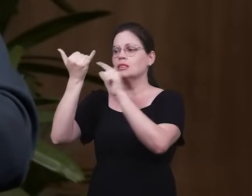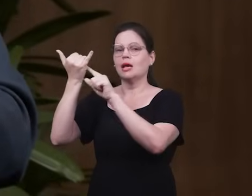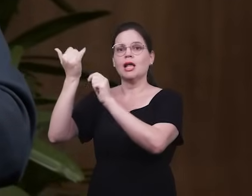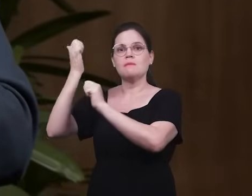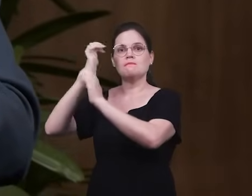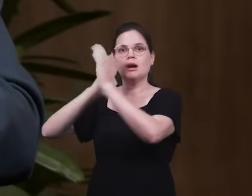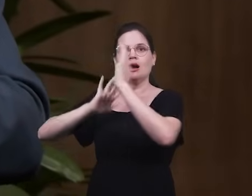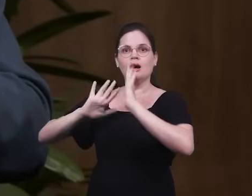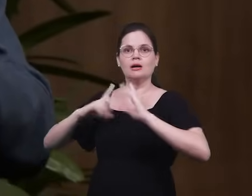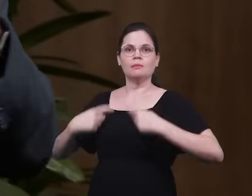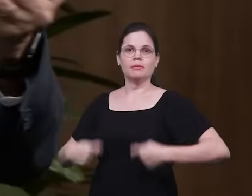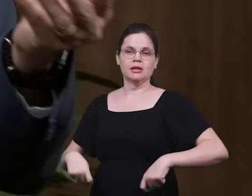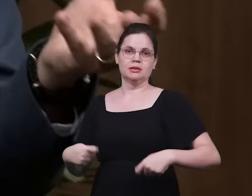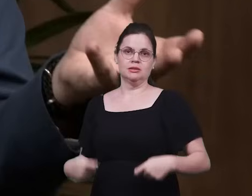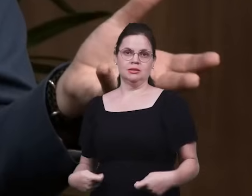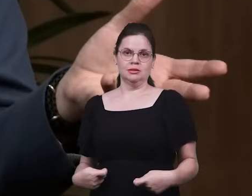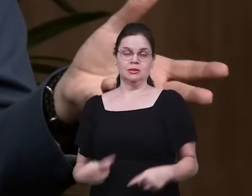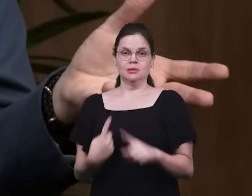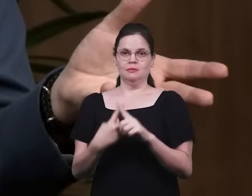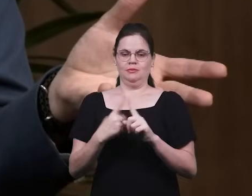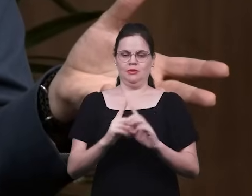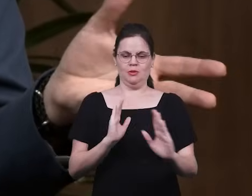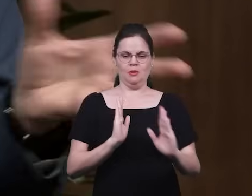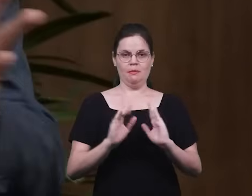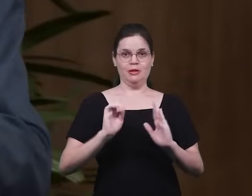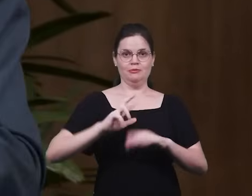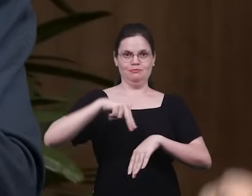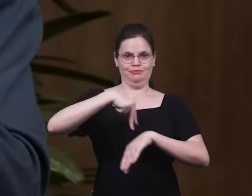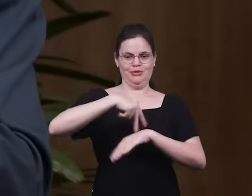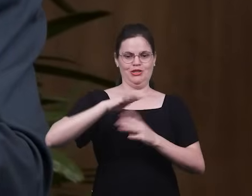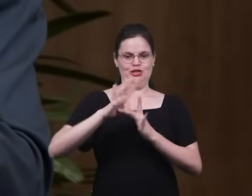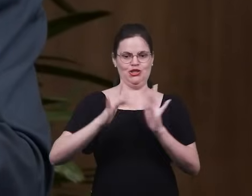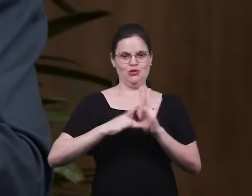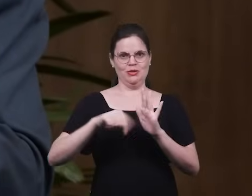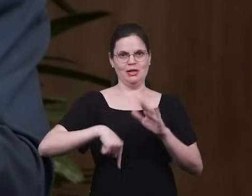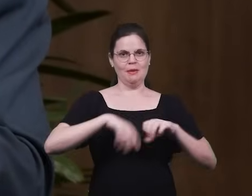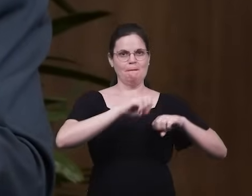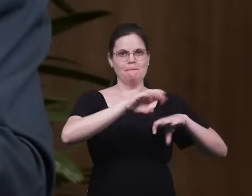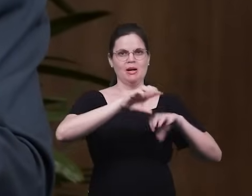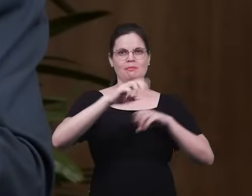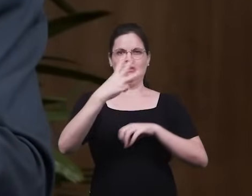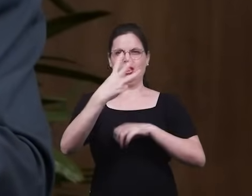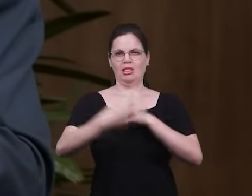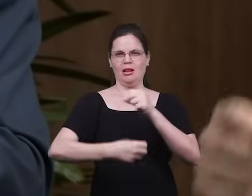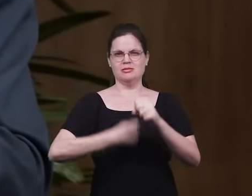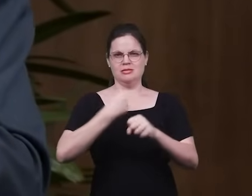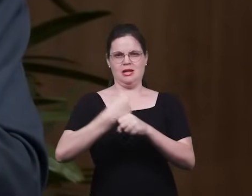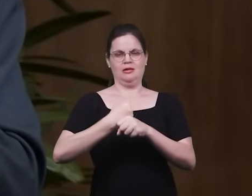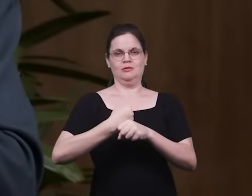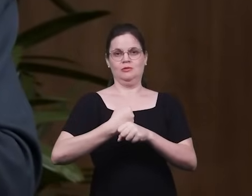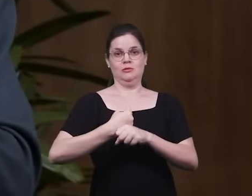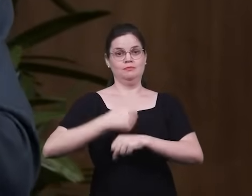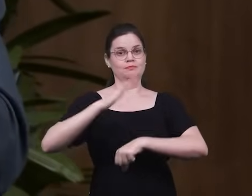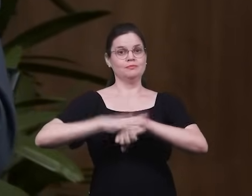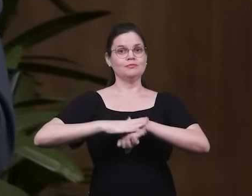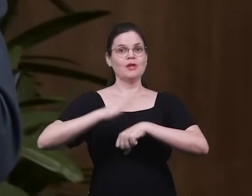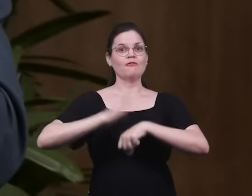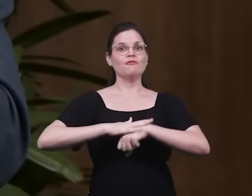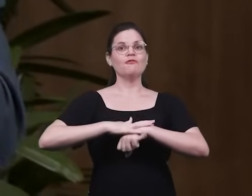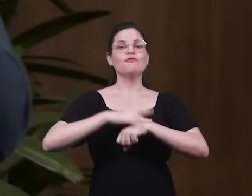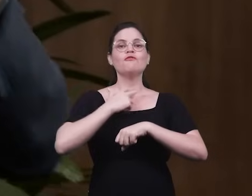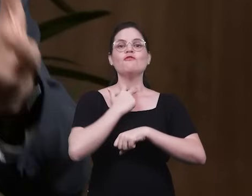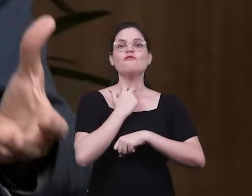claro que durante o ministério de Jesus os 3 anos era a própria voz dele a